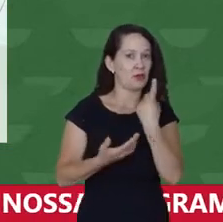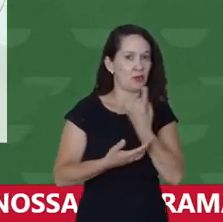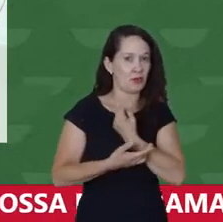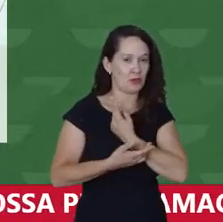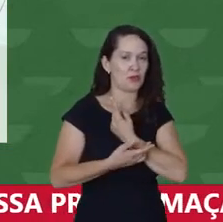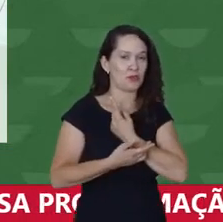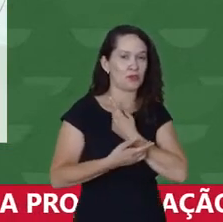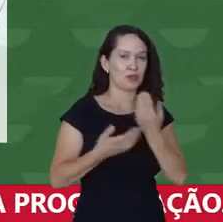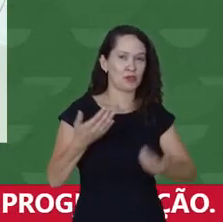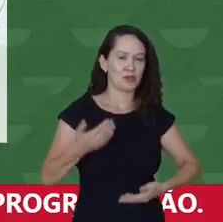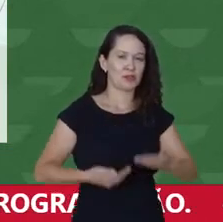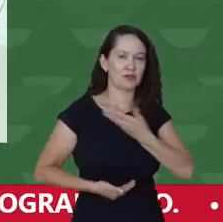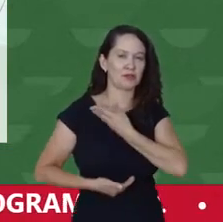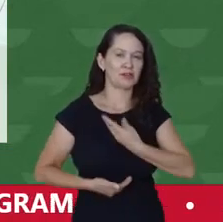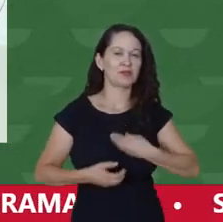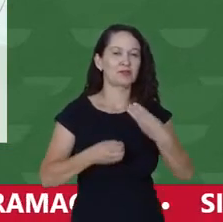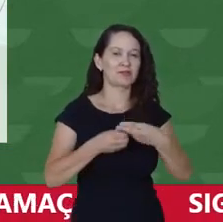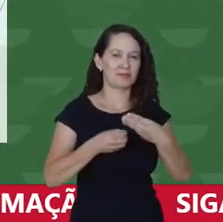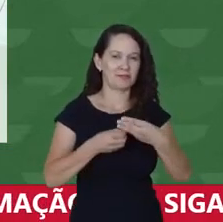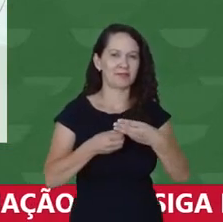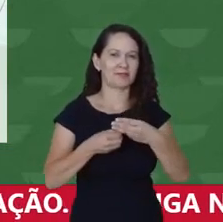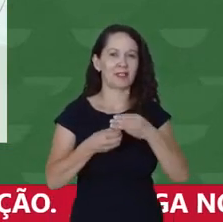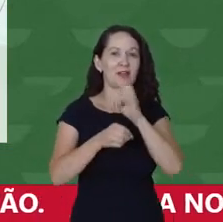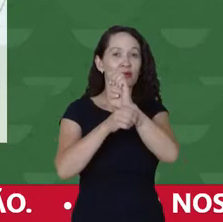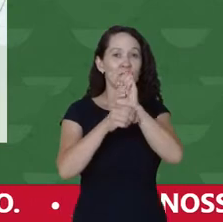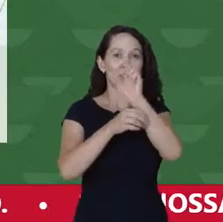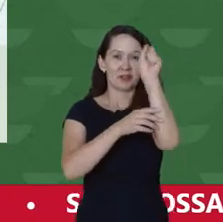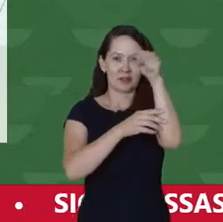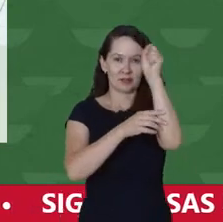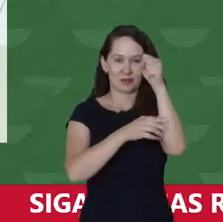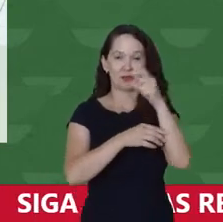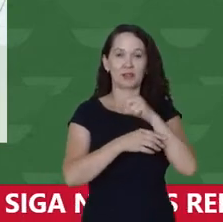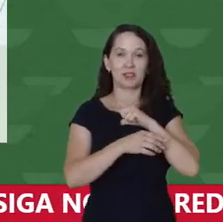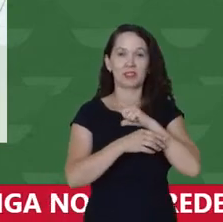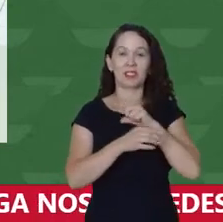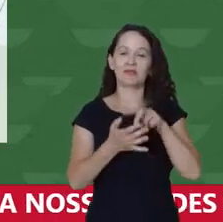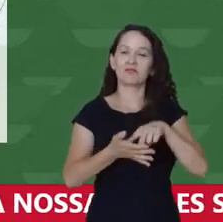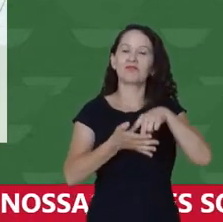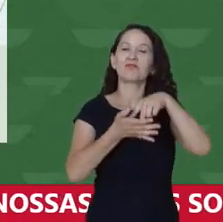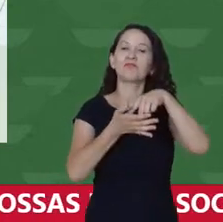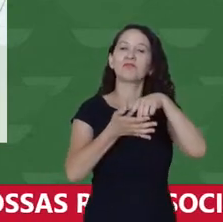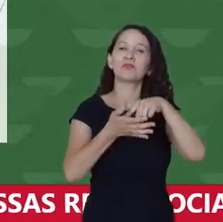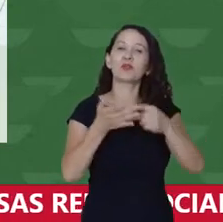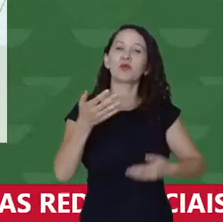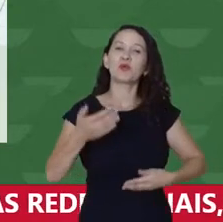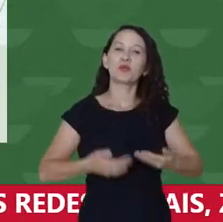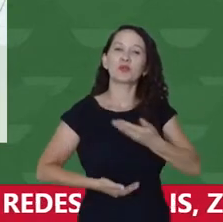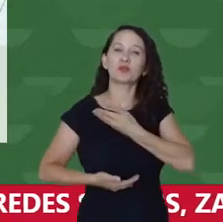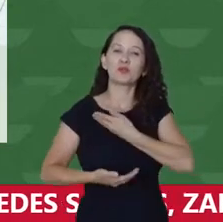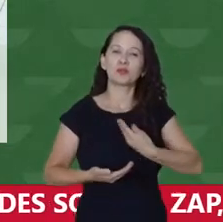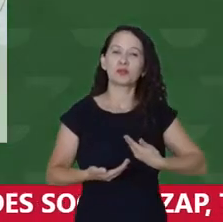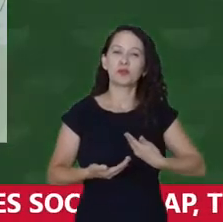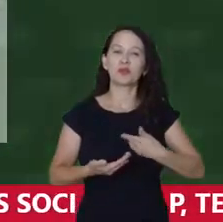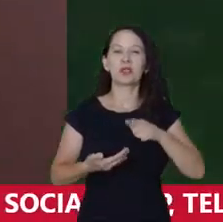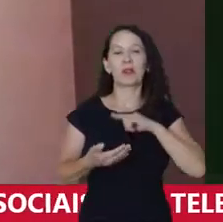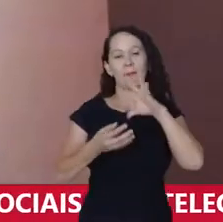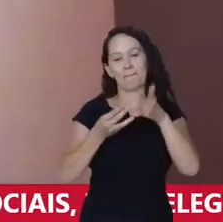estamos, servidores públicos municipais no estado do Rio Grande do Sul, temos a frente do serviço público, que